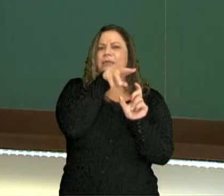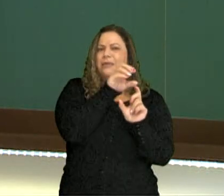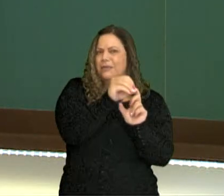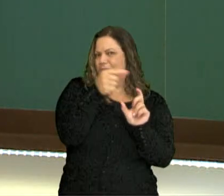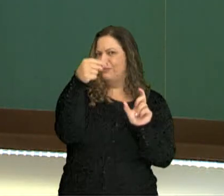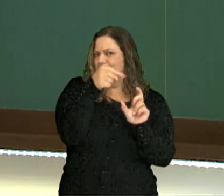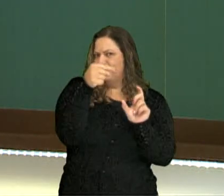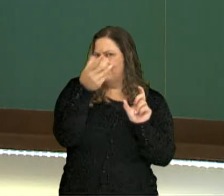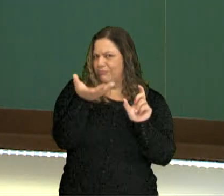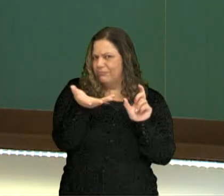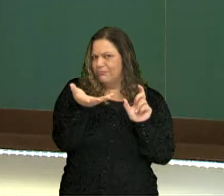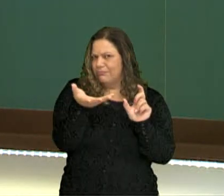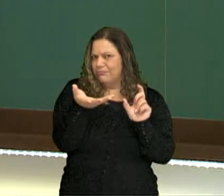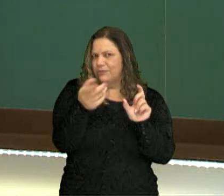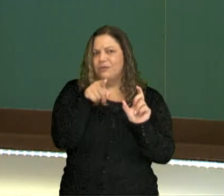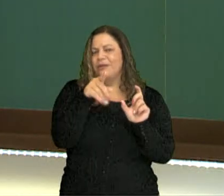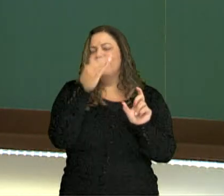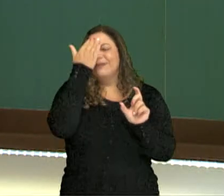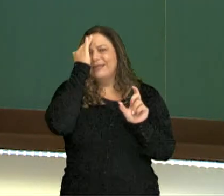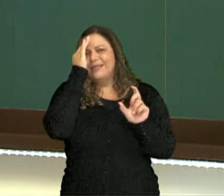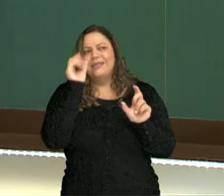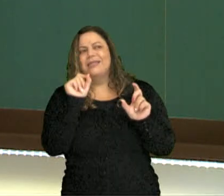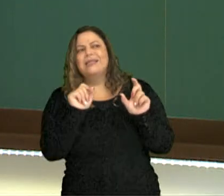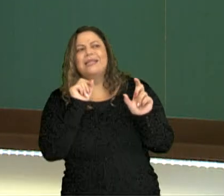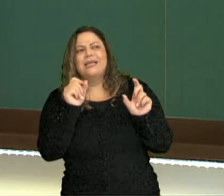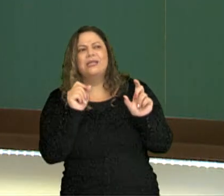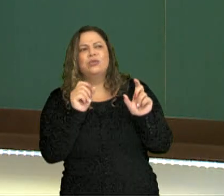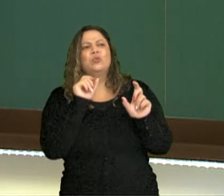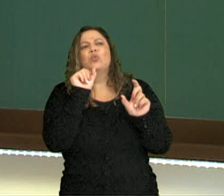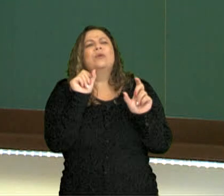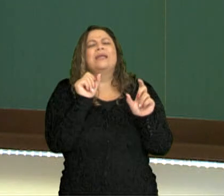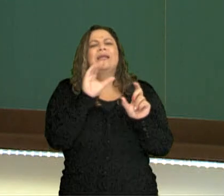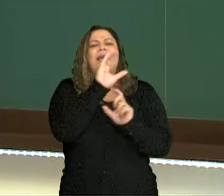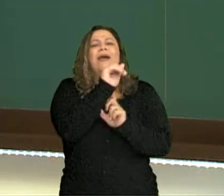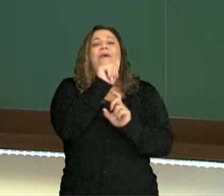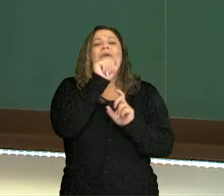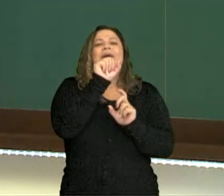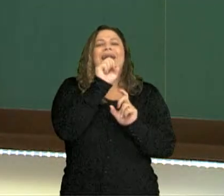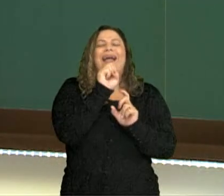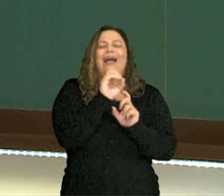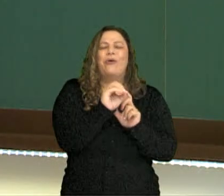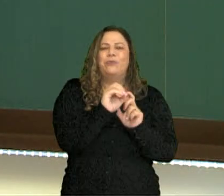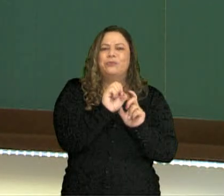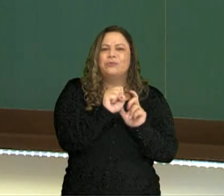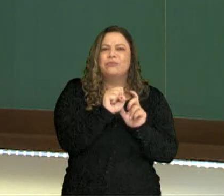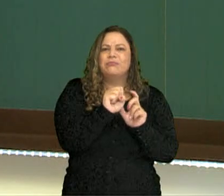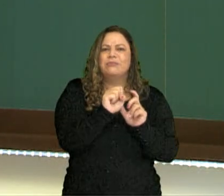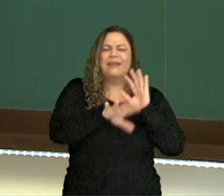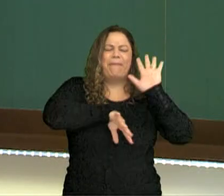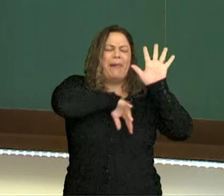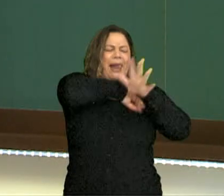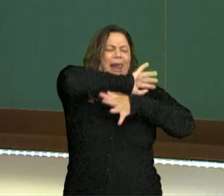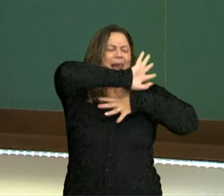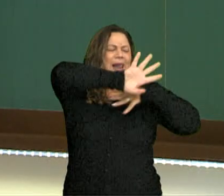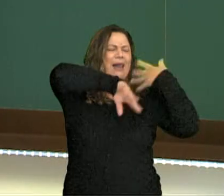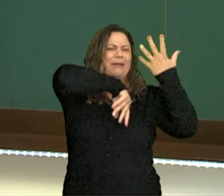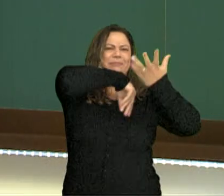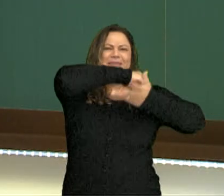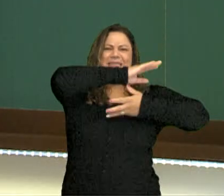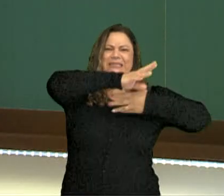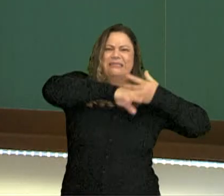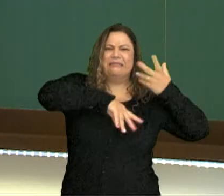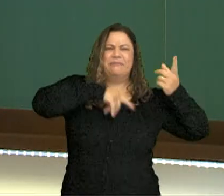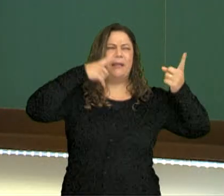depreende por caos urbano? O que é caos para você? Aquela bagunça, aquele horror,